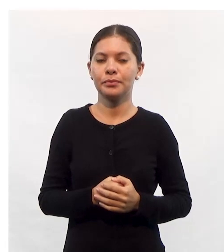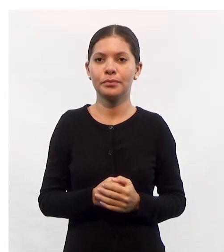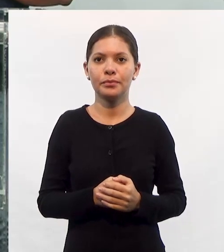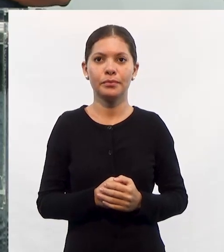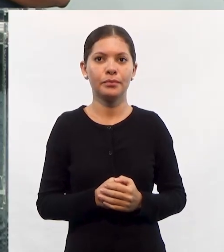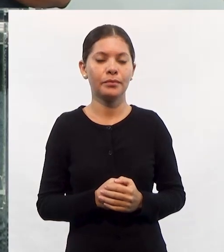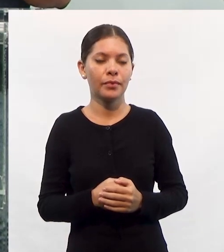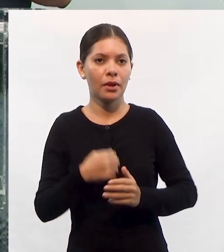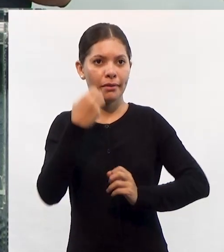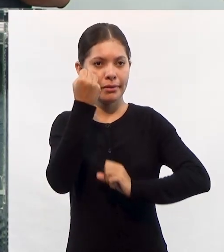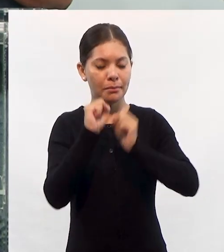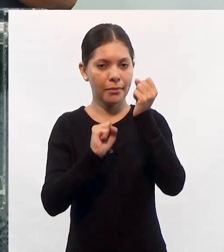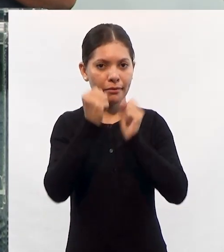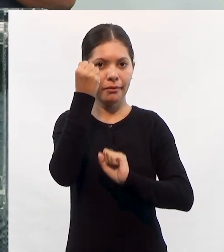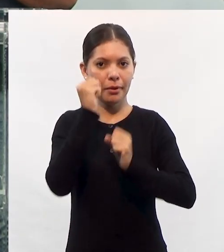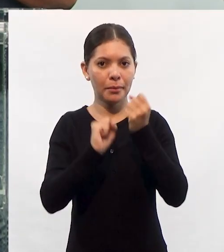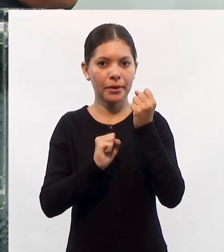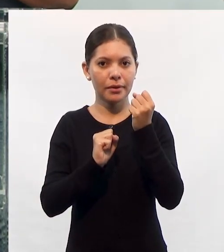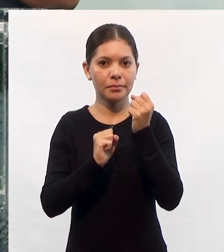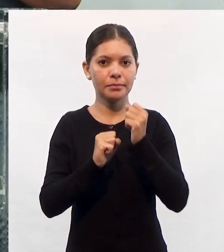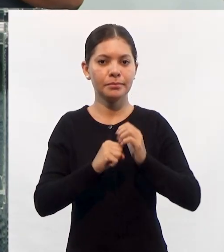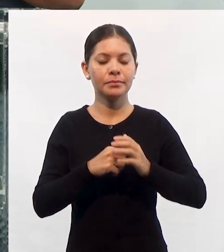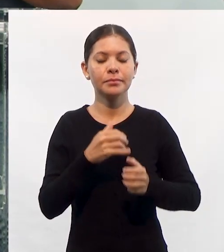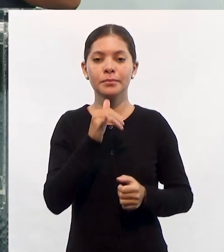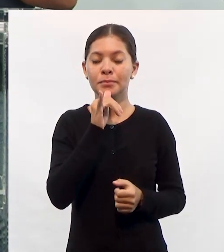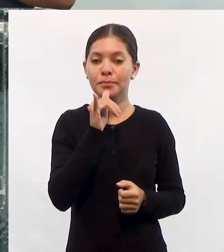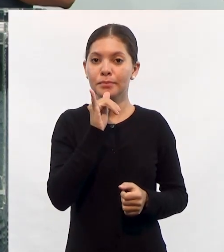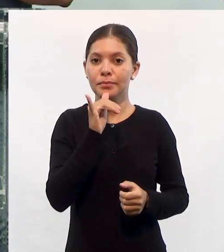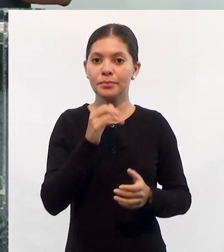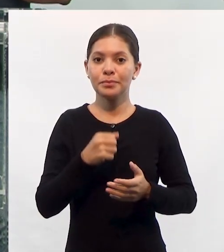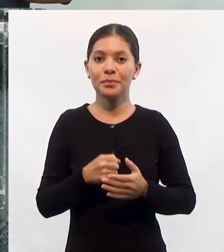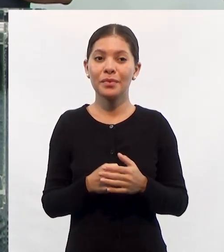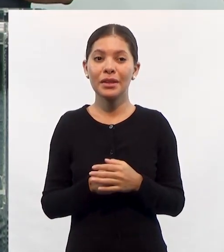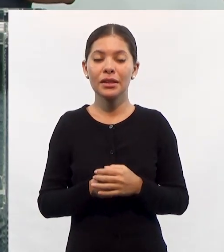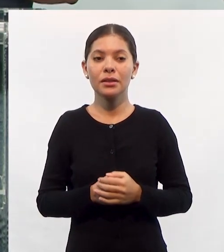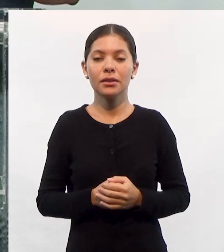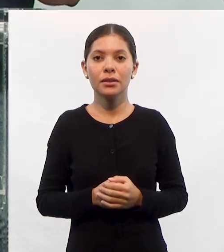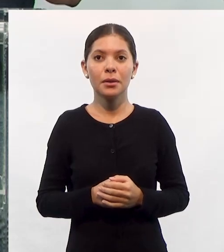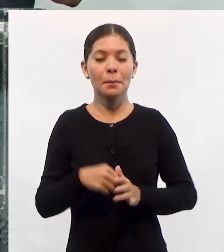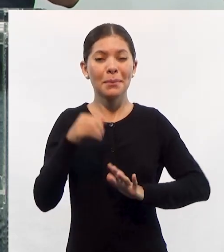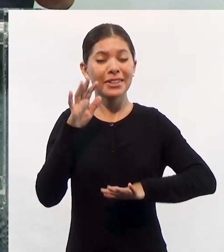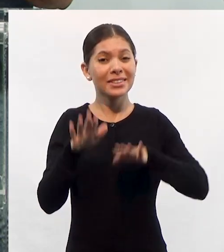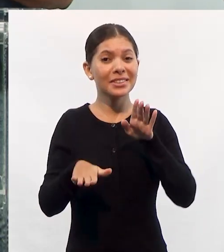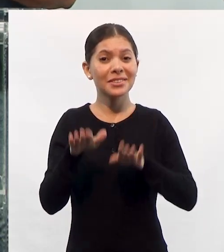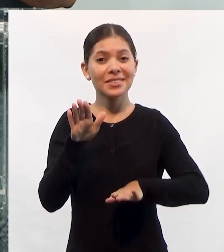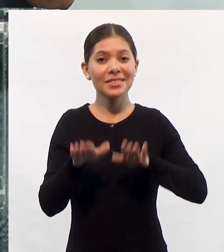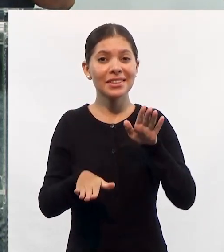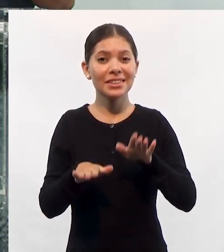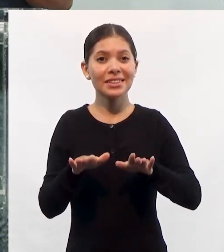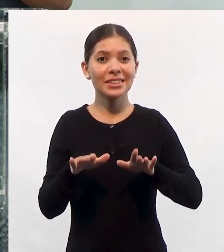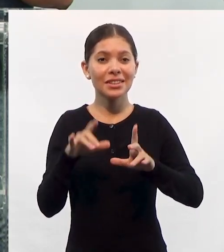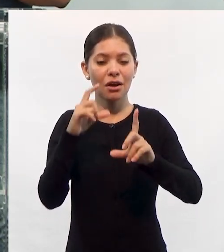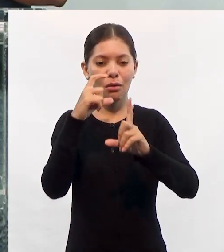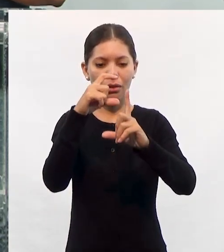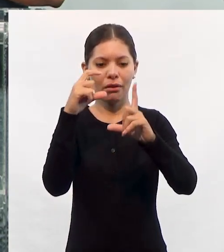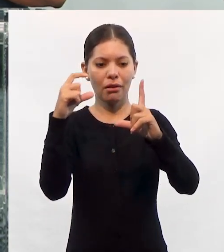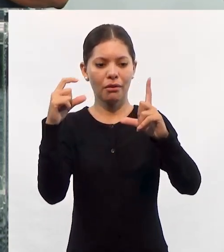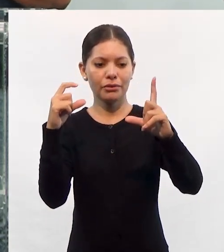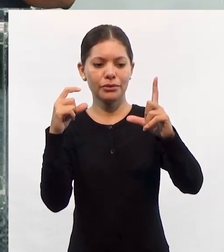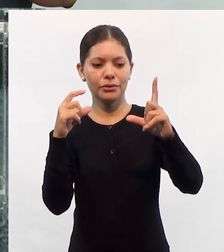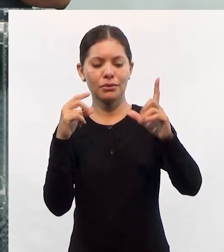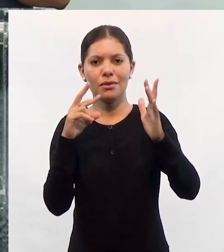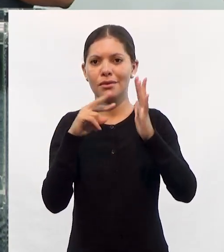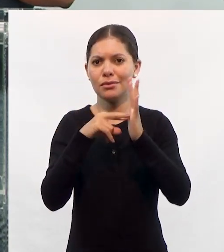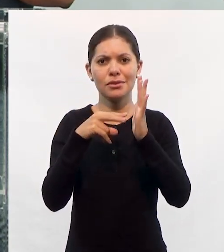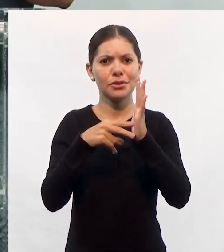esse layout seria de uma fábrica, por exemplo, mas nem sempre, e muitas vezes, esse layout não se